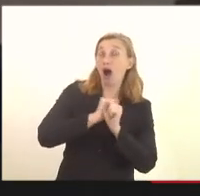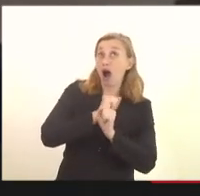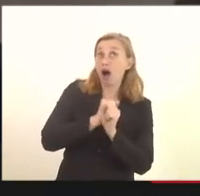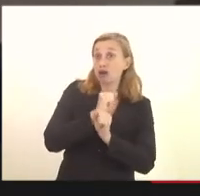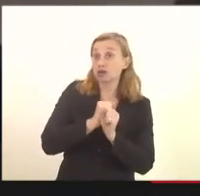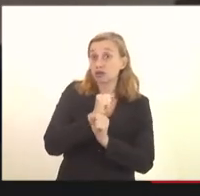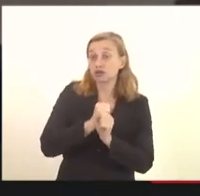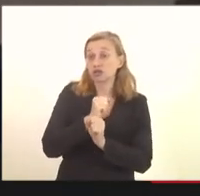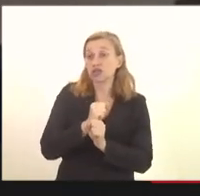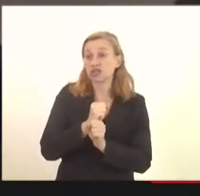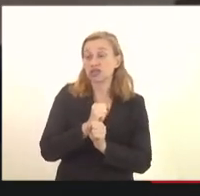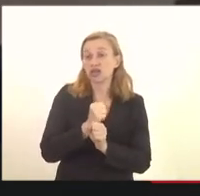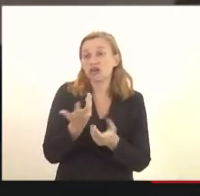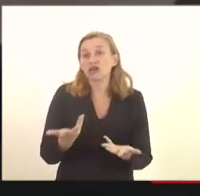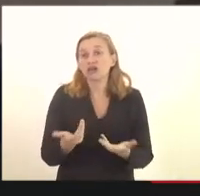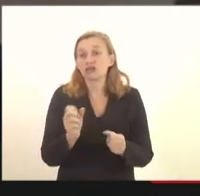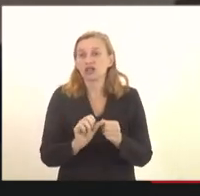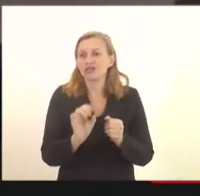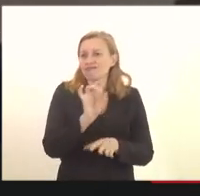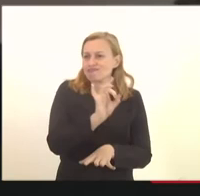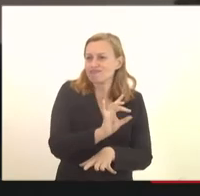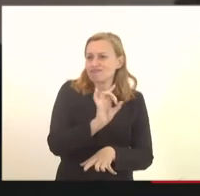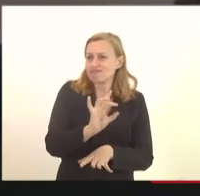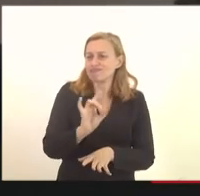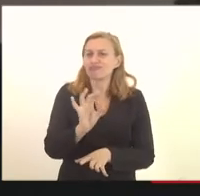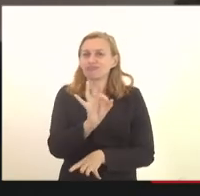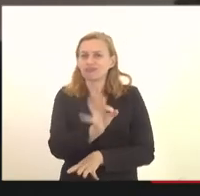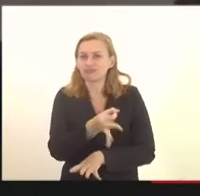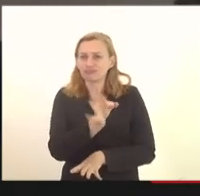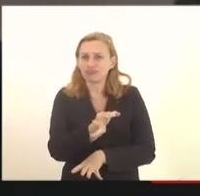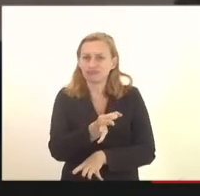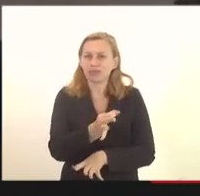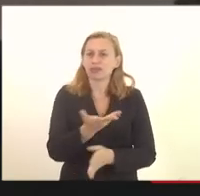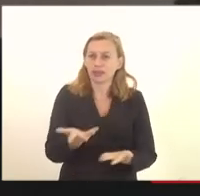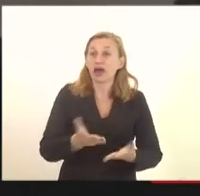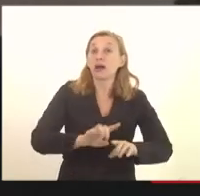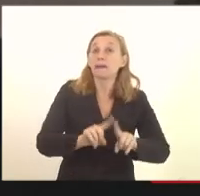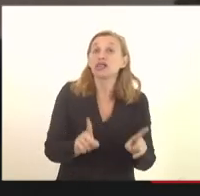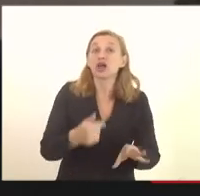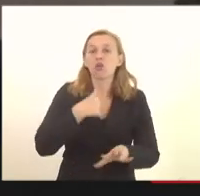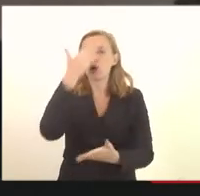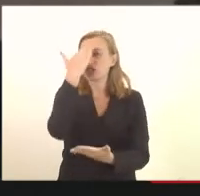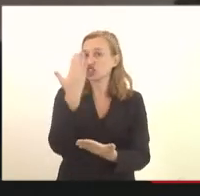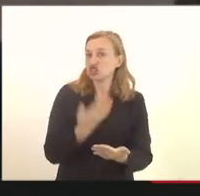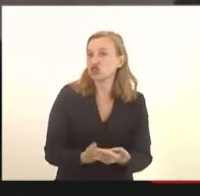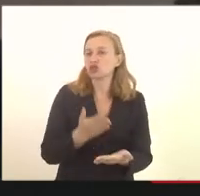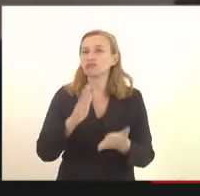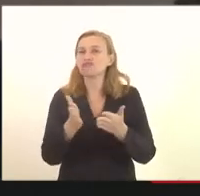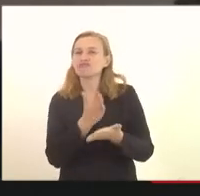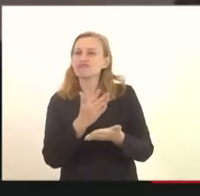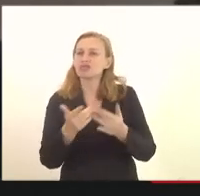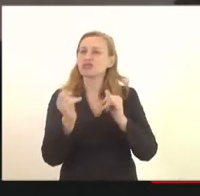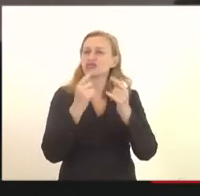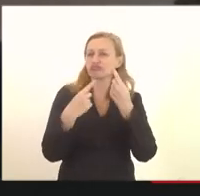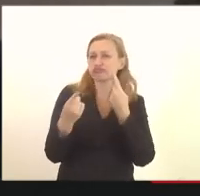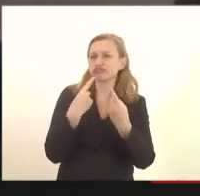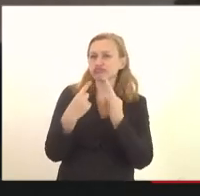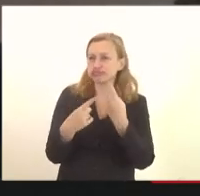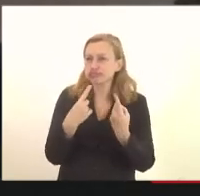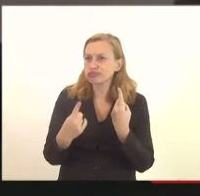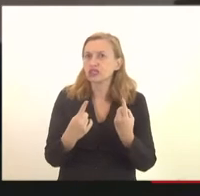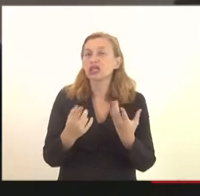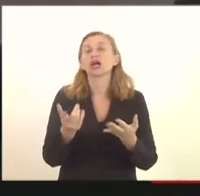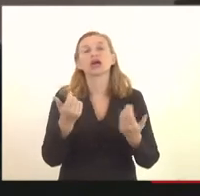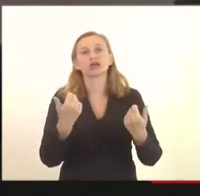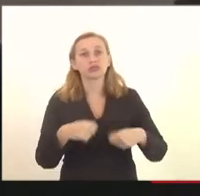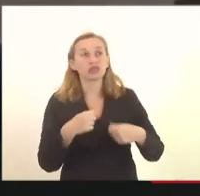se fazer com que gradativamente o impacto seja menor. Mas eu acredito que, apesar do discurso, a gente